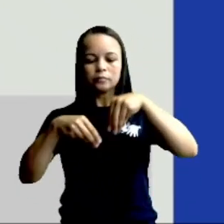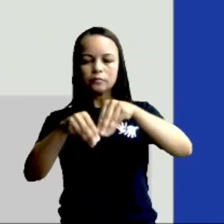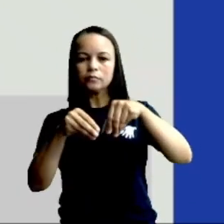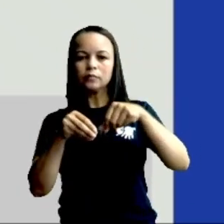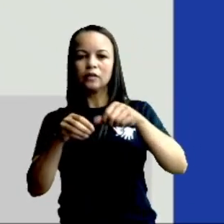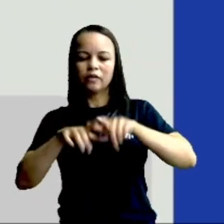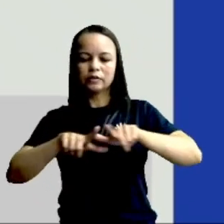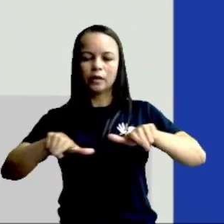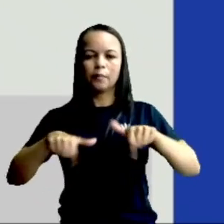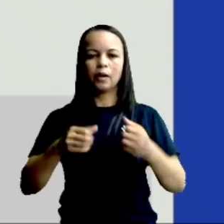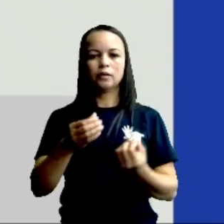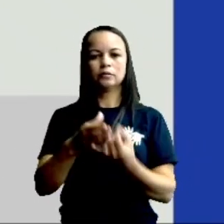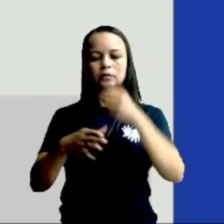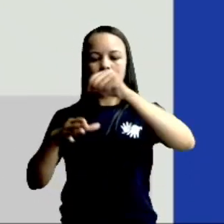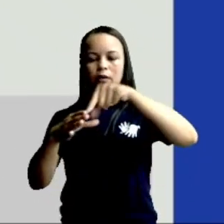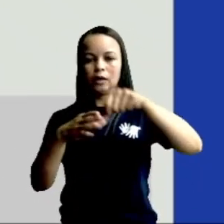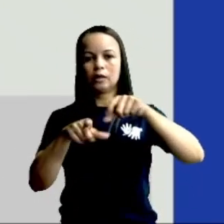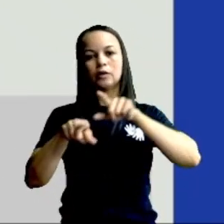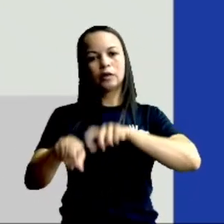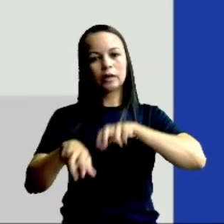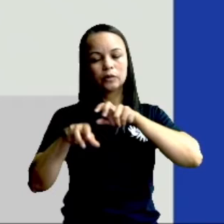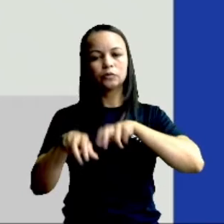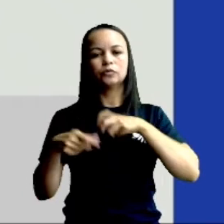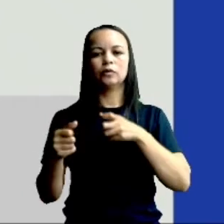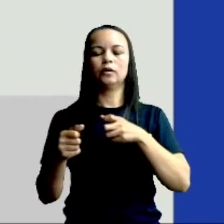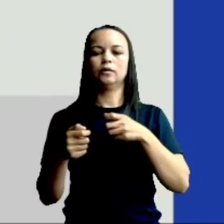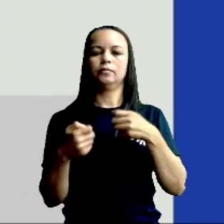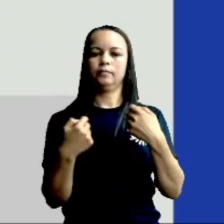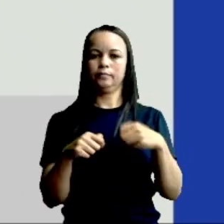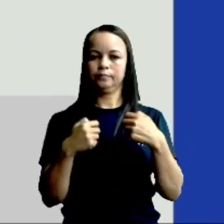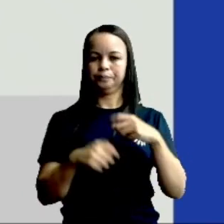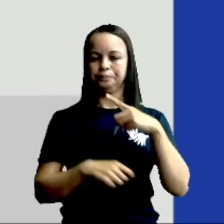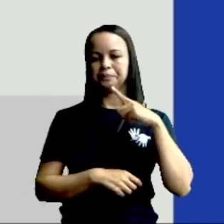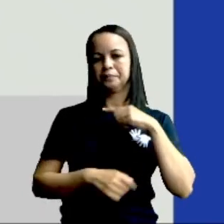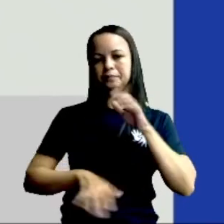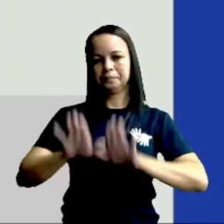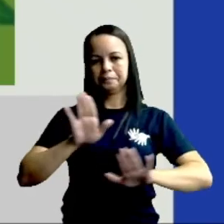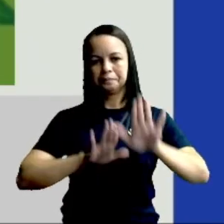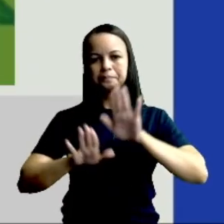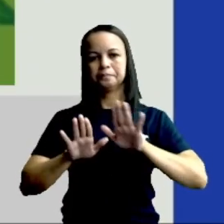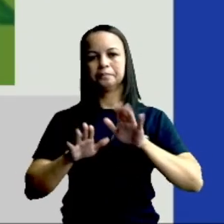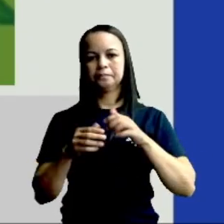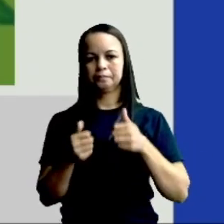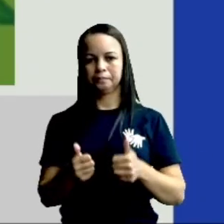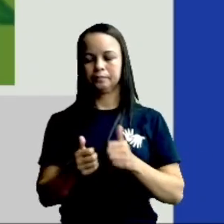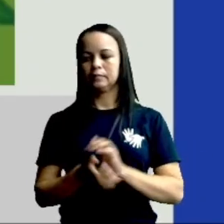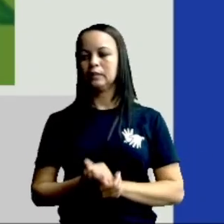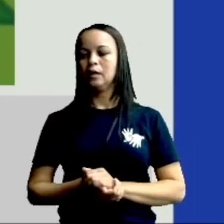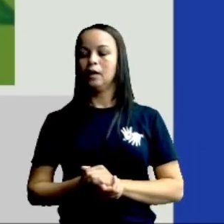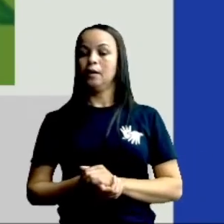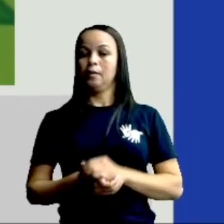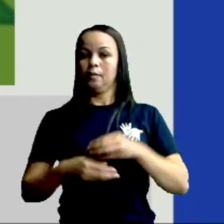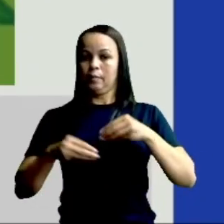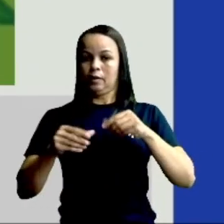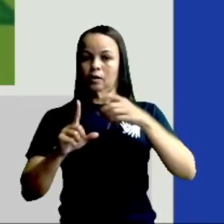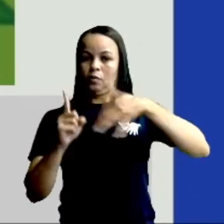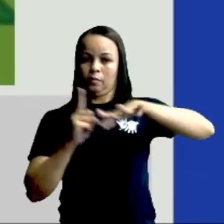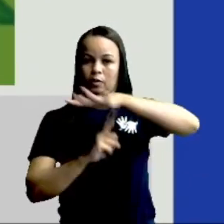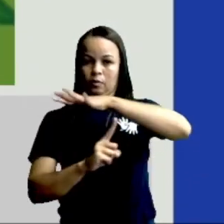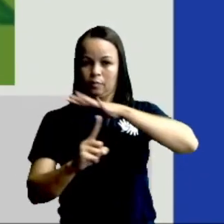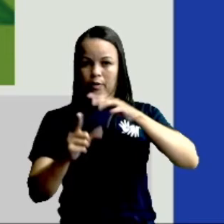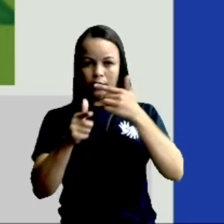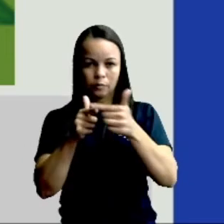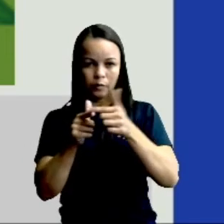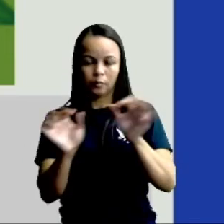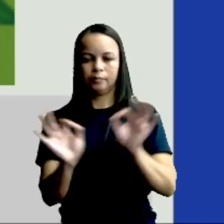fazer plantio, para agricultura, tem que ter muito cuidado, tá certo? Para não prejudicar o meio ambiente. Por